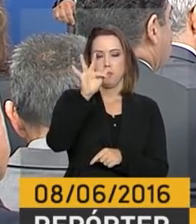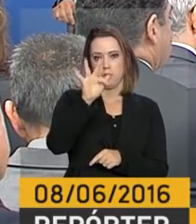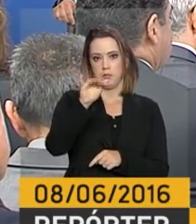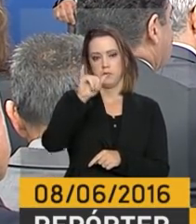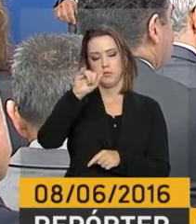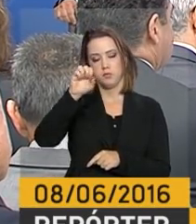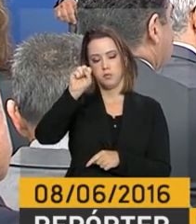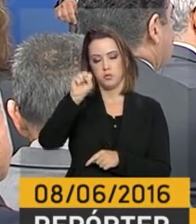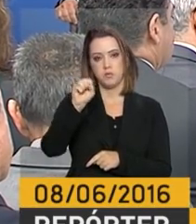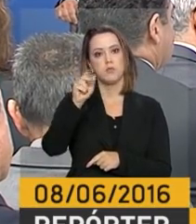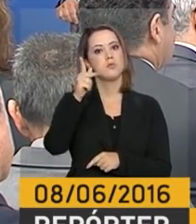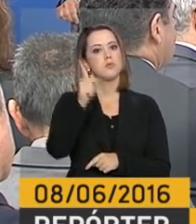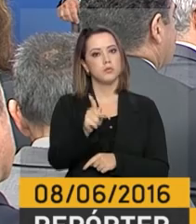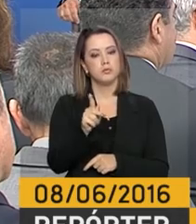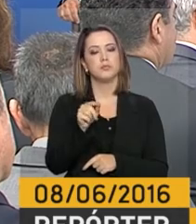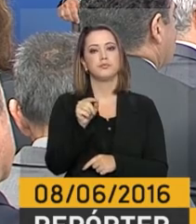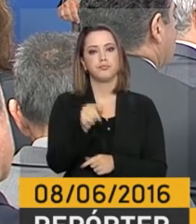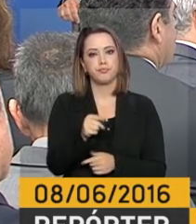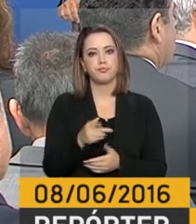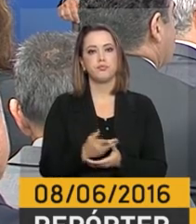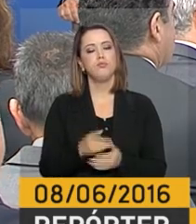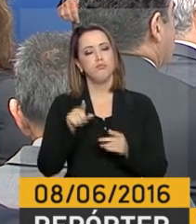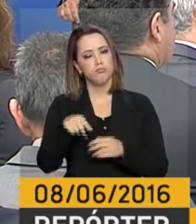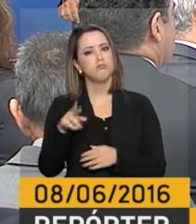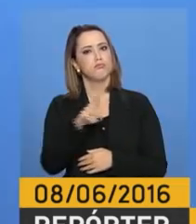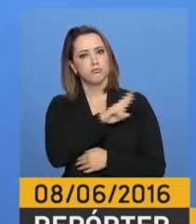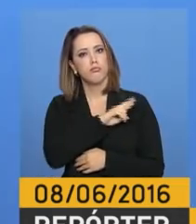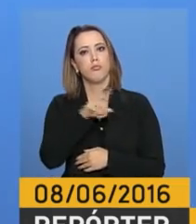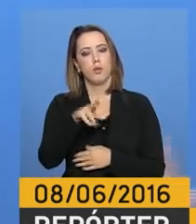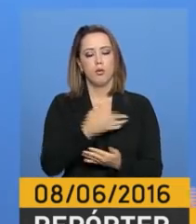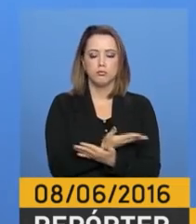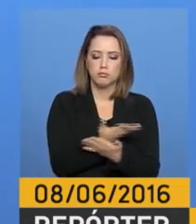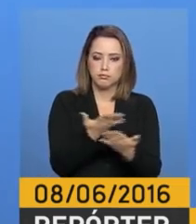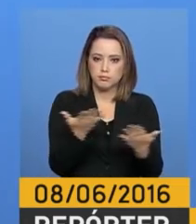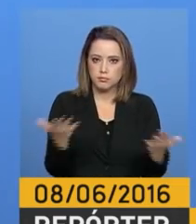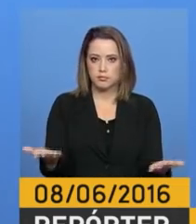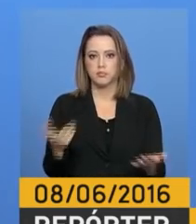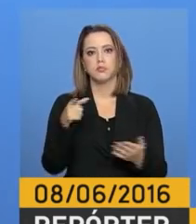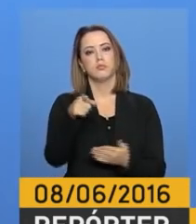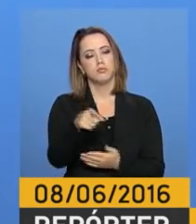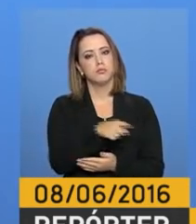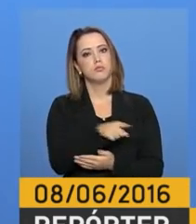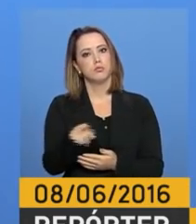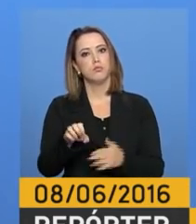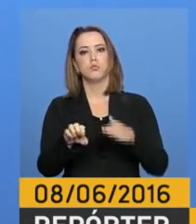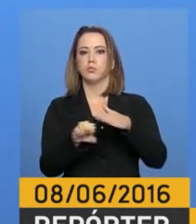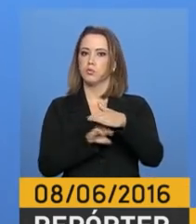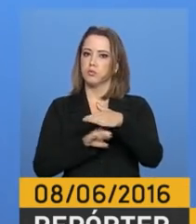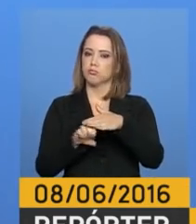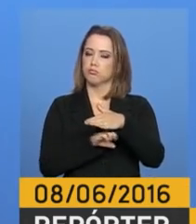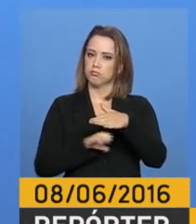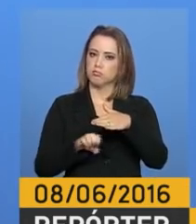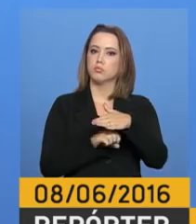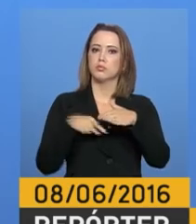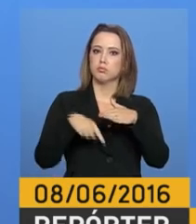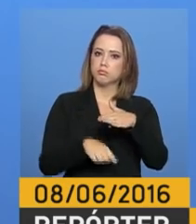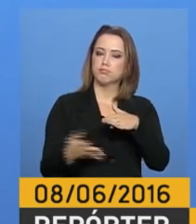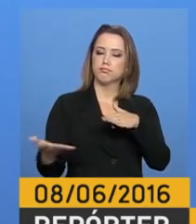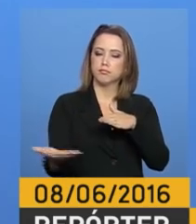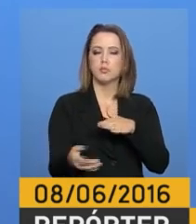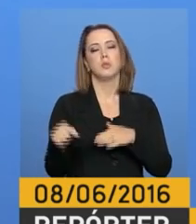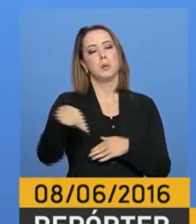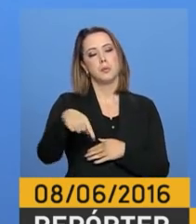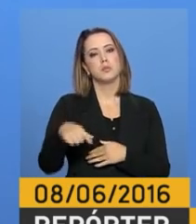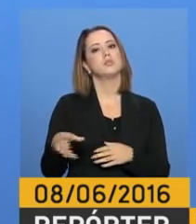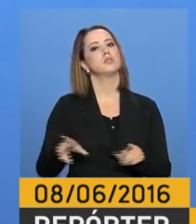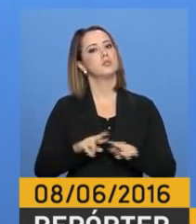de algum tempo Paulo scaf que representa a todos os senhores as senhoras empresários brasileiros aqui